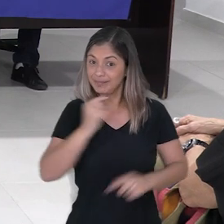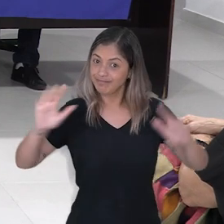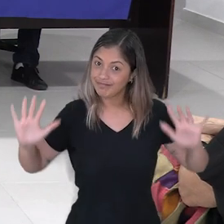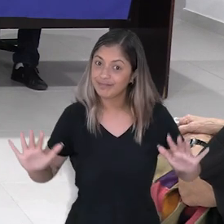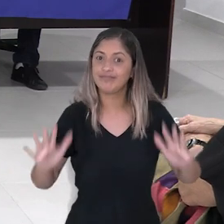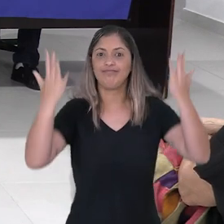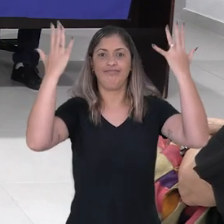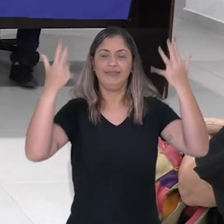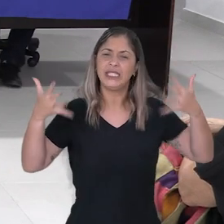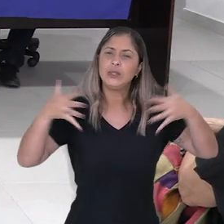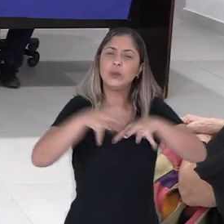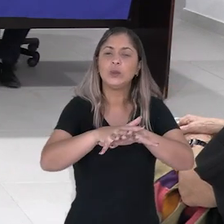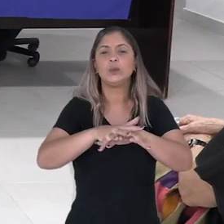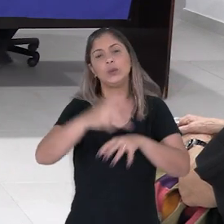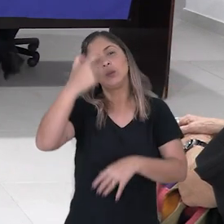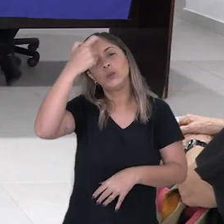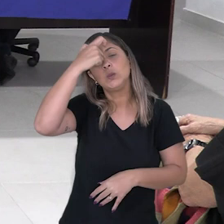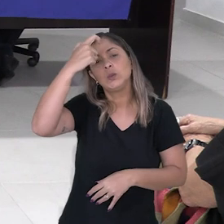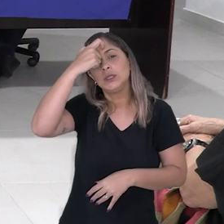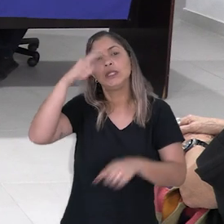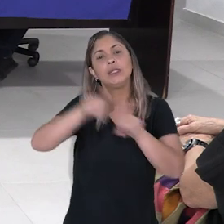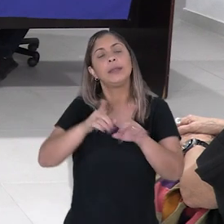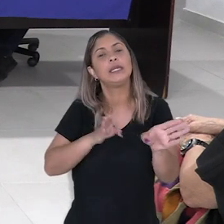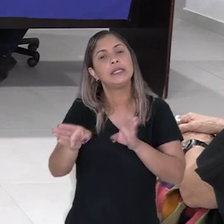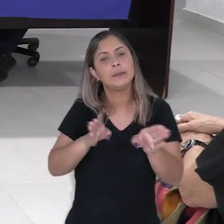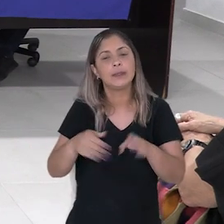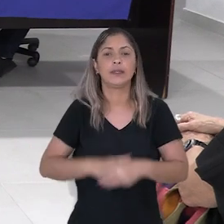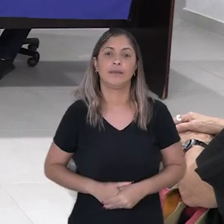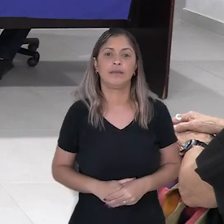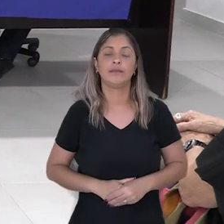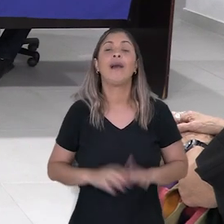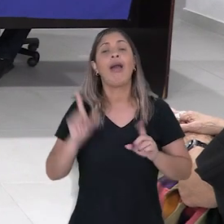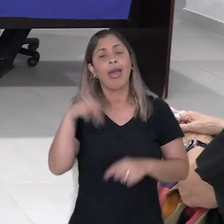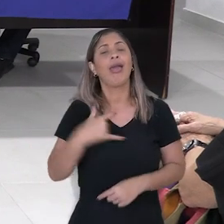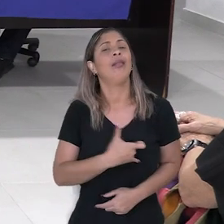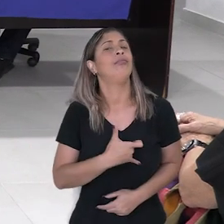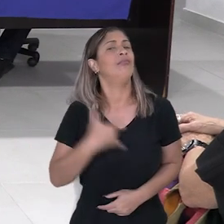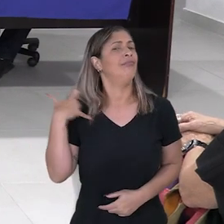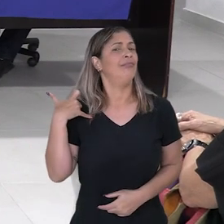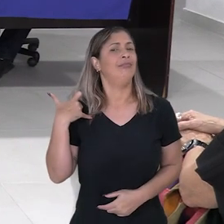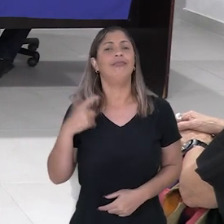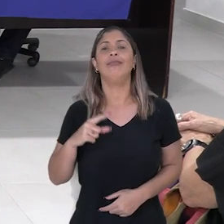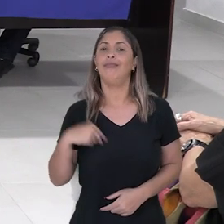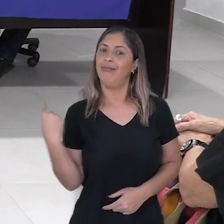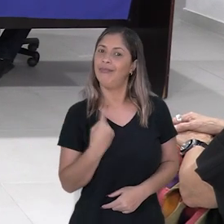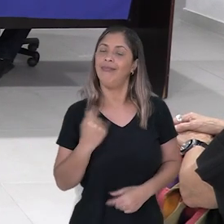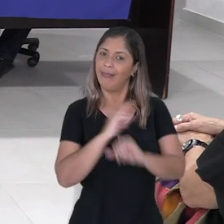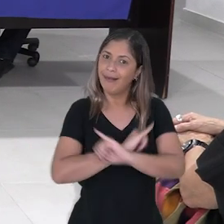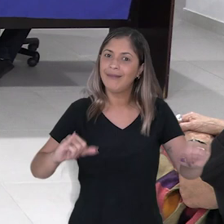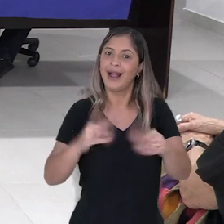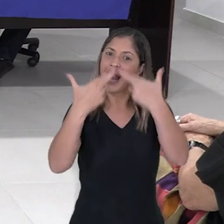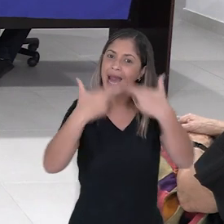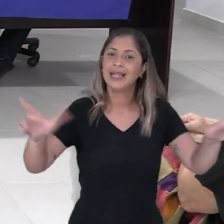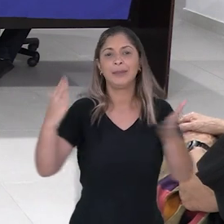celebra a inclusão e a conscientização sobre a importância da acessibilidade, é com muito orgulho, né, que a gente anuncia o